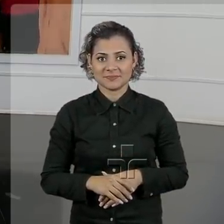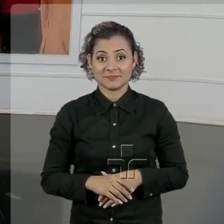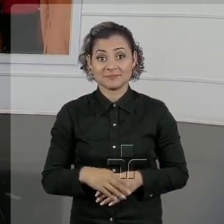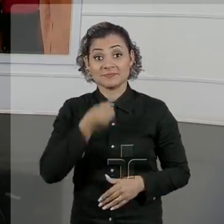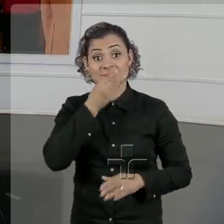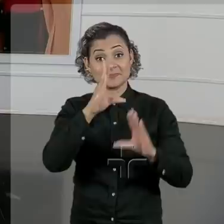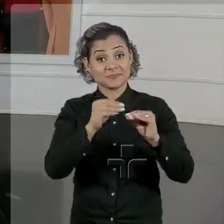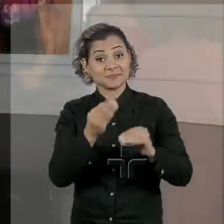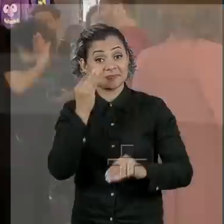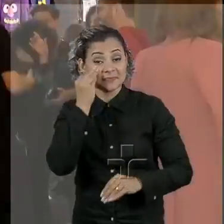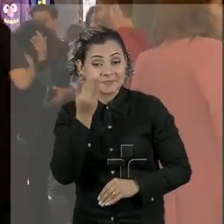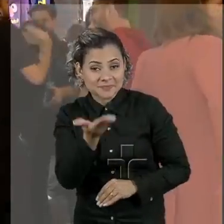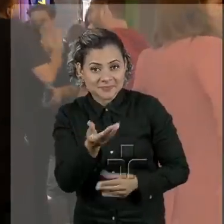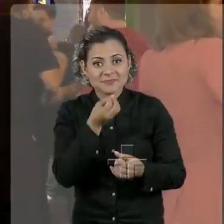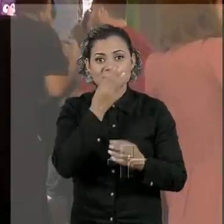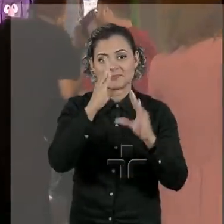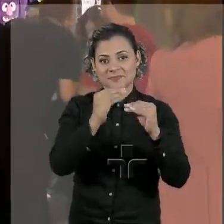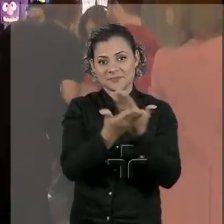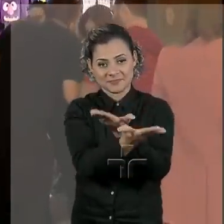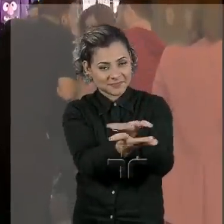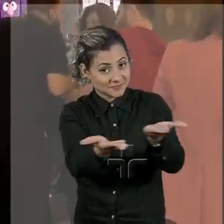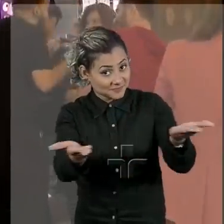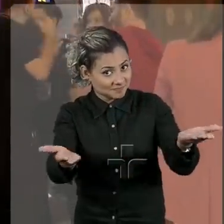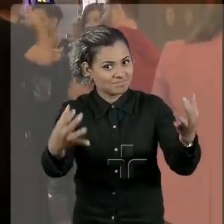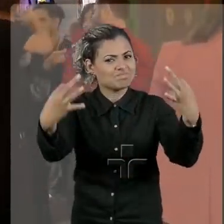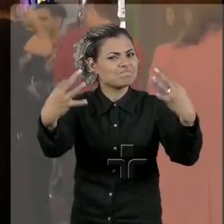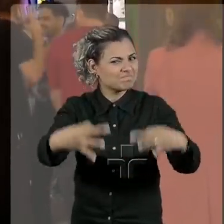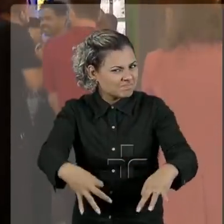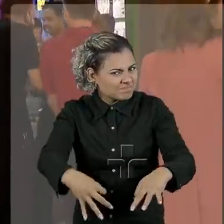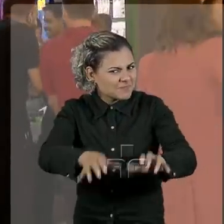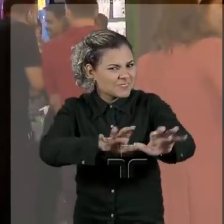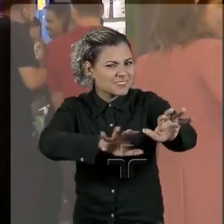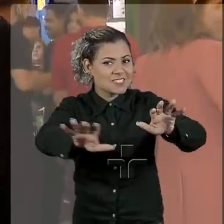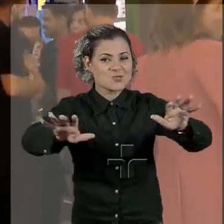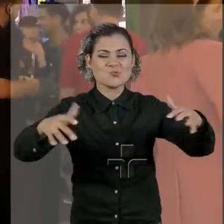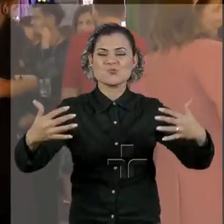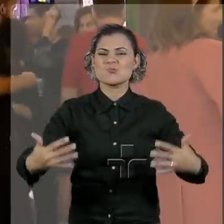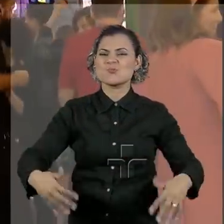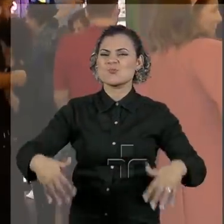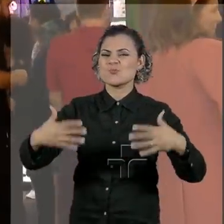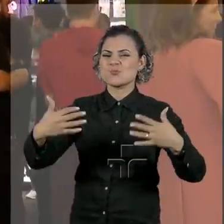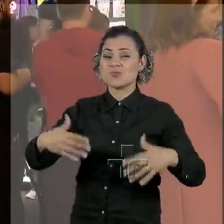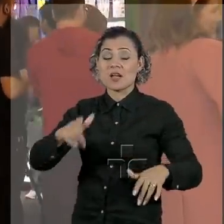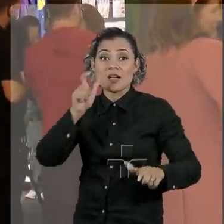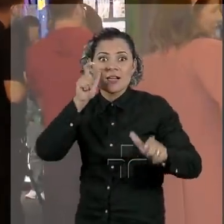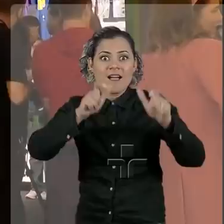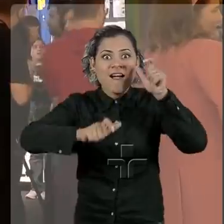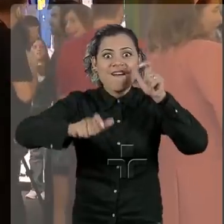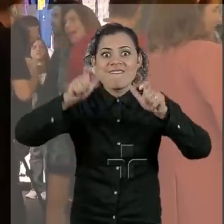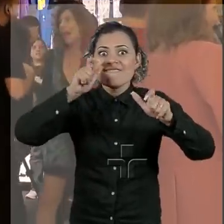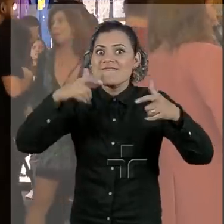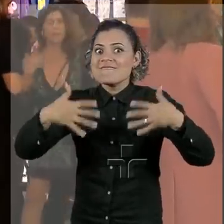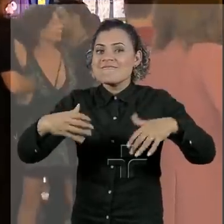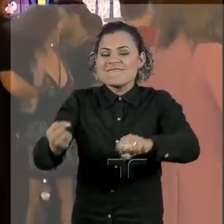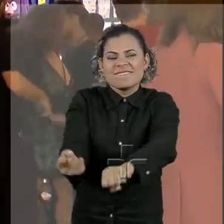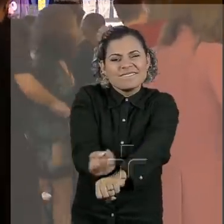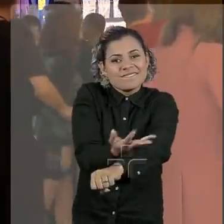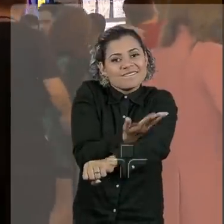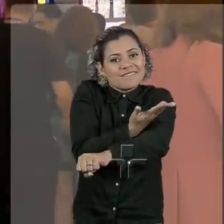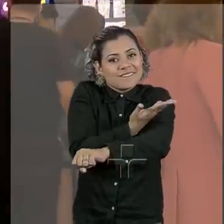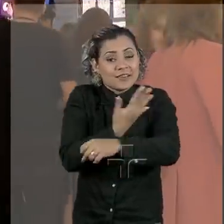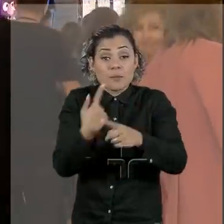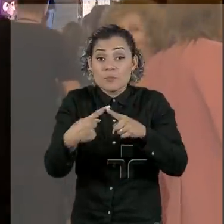Boa noite, Joyce. Boa noite a todos. Com certeza a exposição já está despertando muitas emoções.